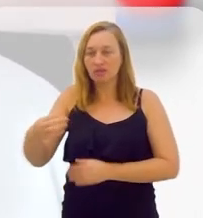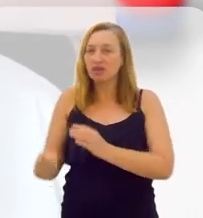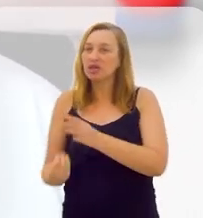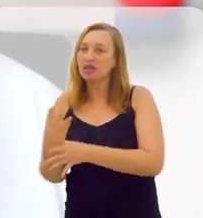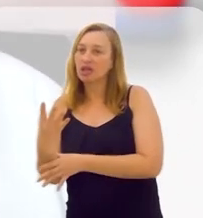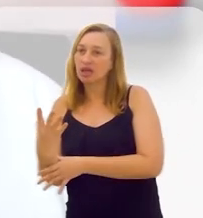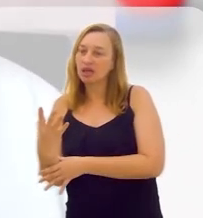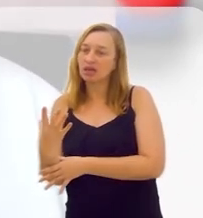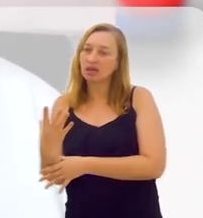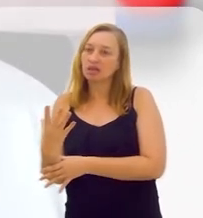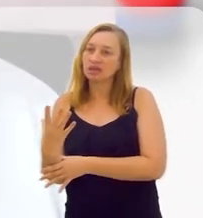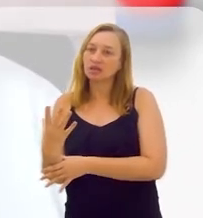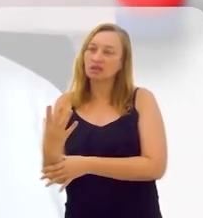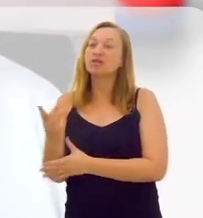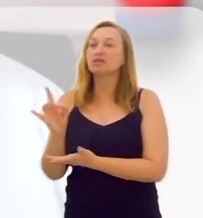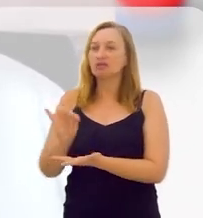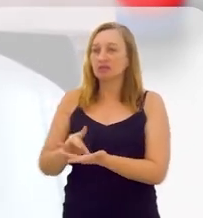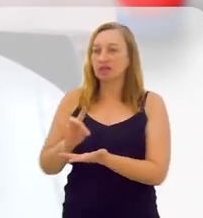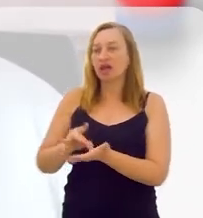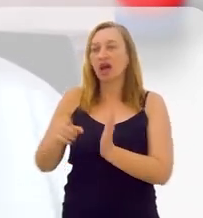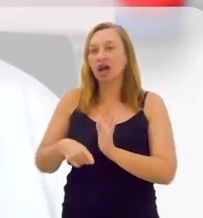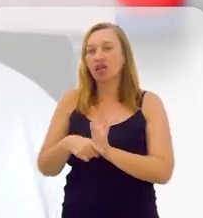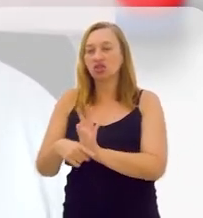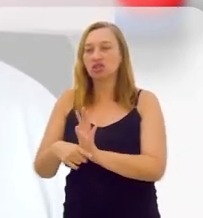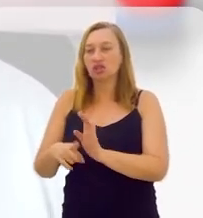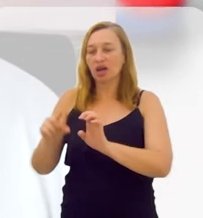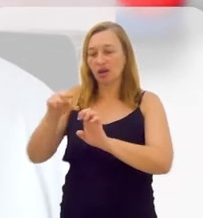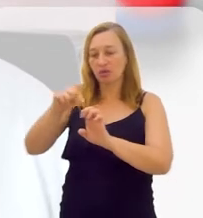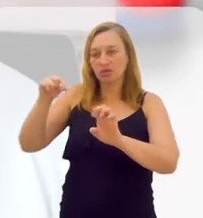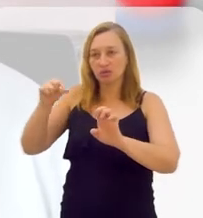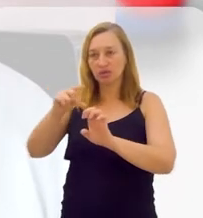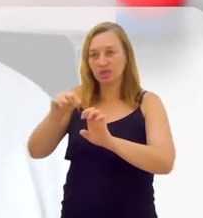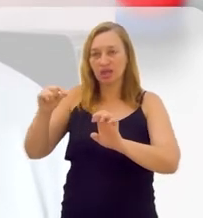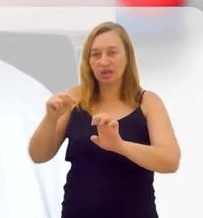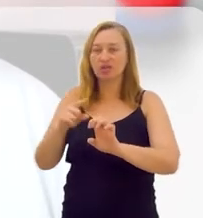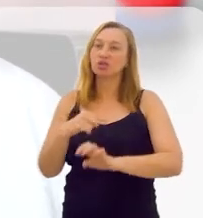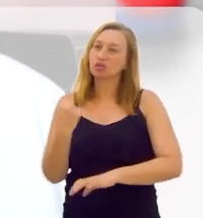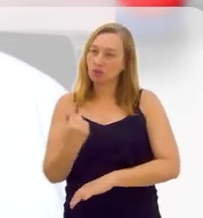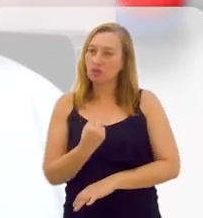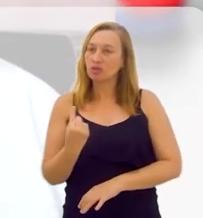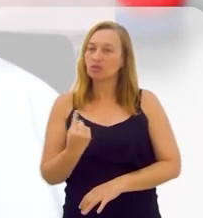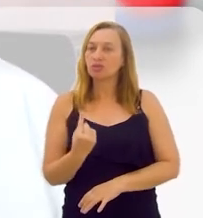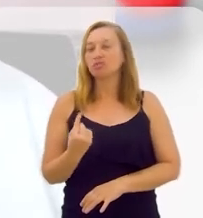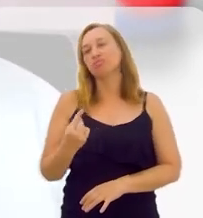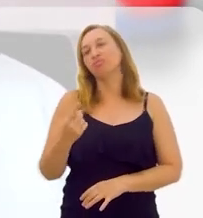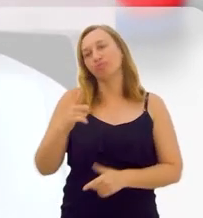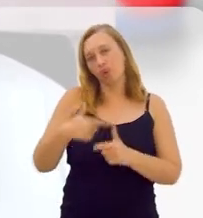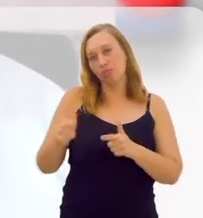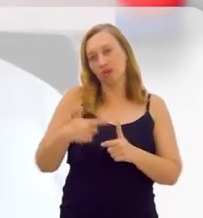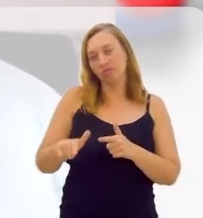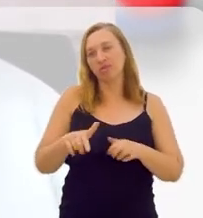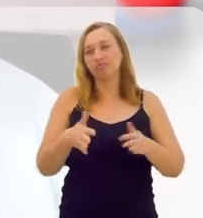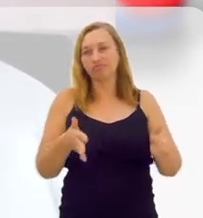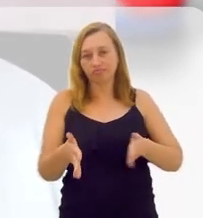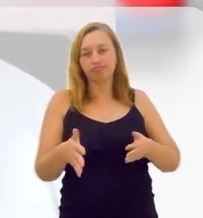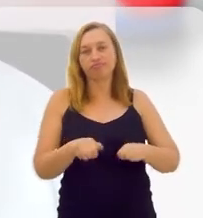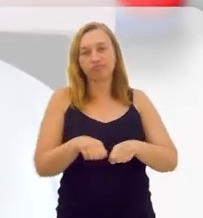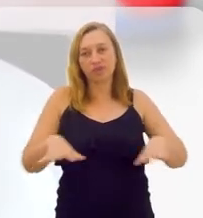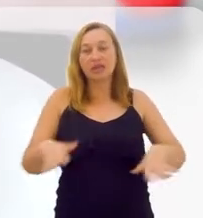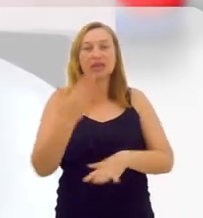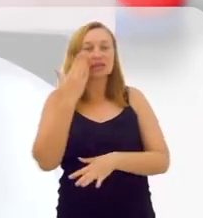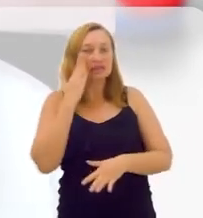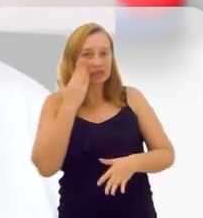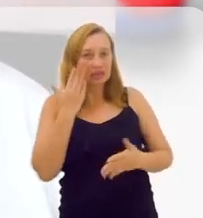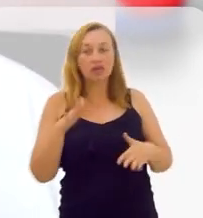que foi criada para, na verdade, ajudar nós, os microempresários, que estavam passando por problemas na